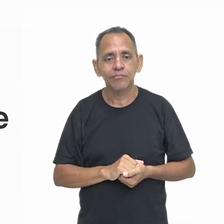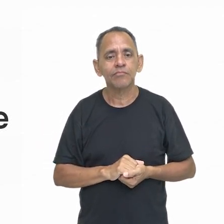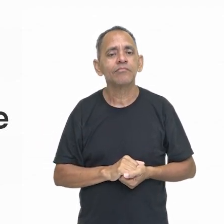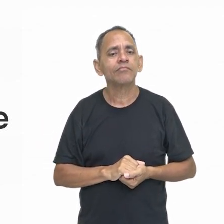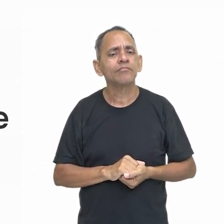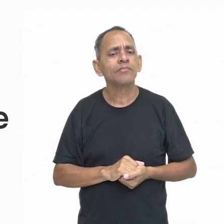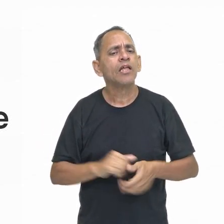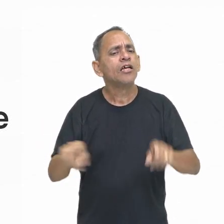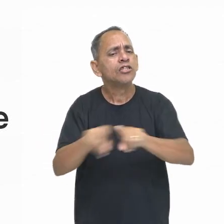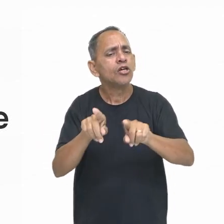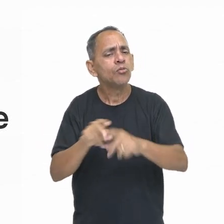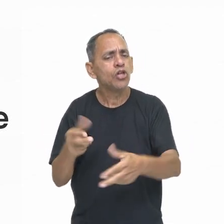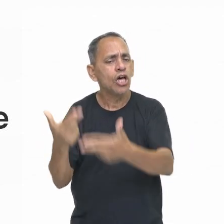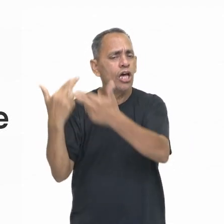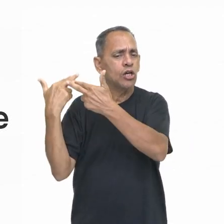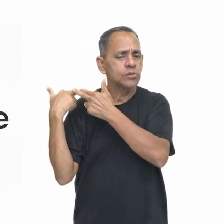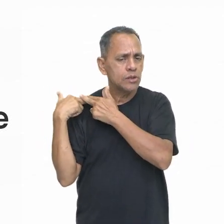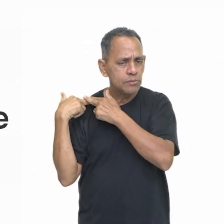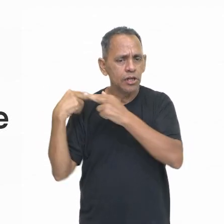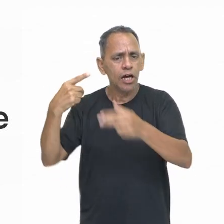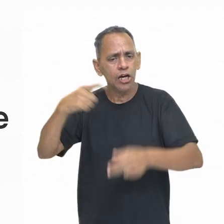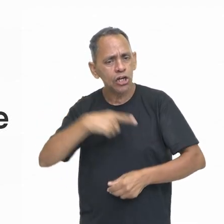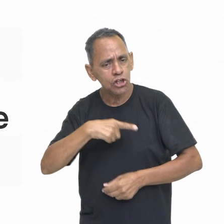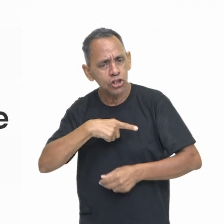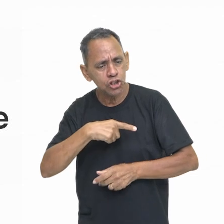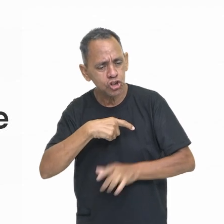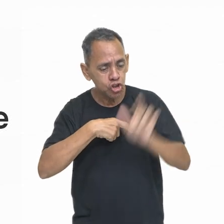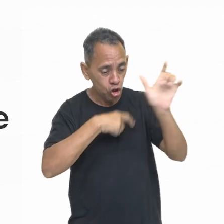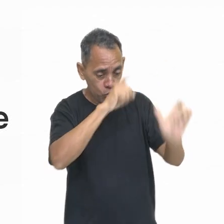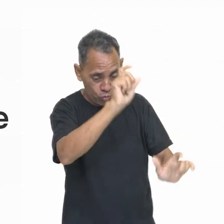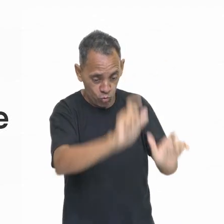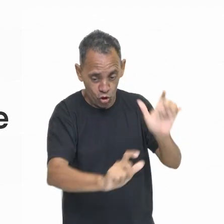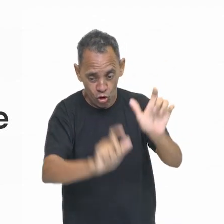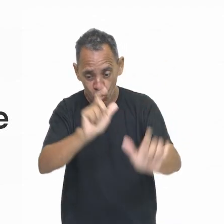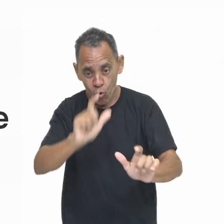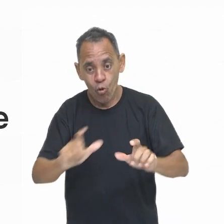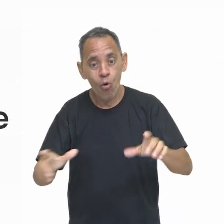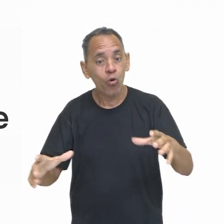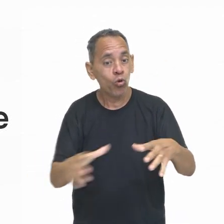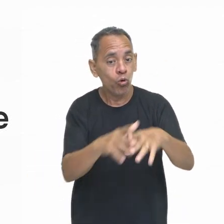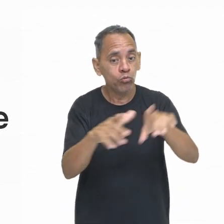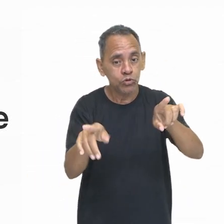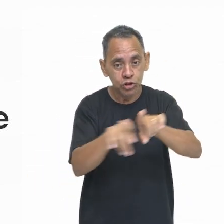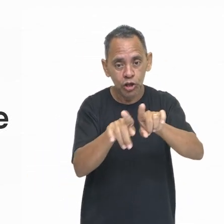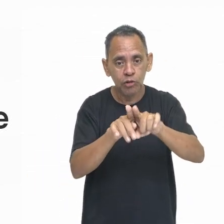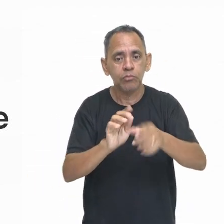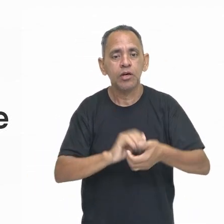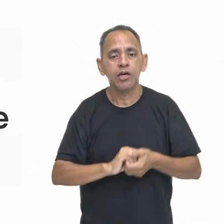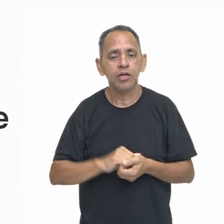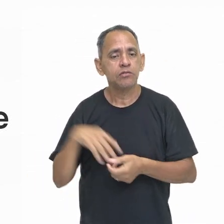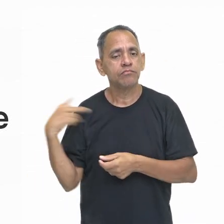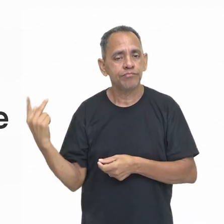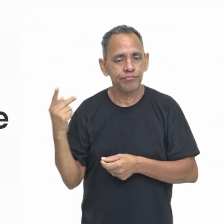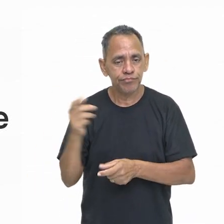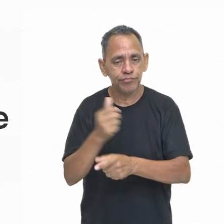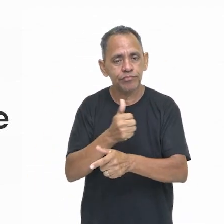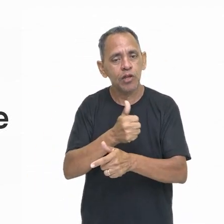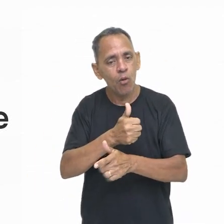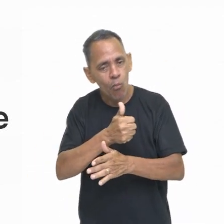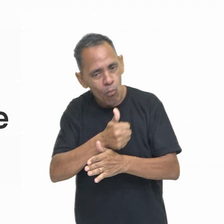o papel desempenhado pelos sujeitos e coletividades mediante os valores